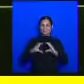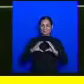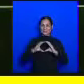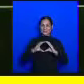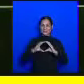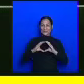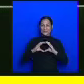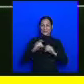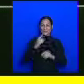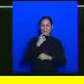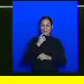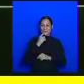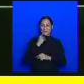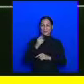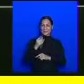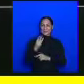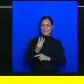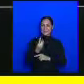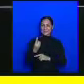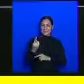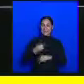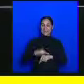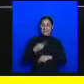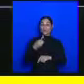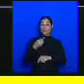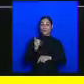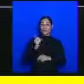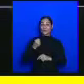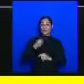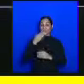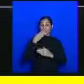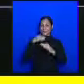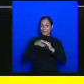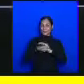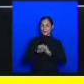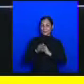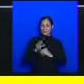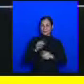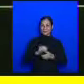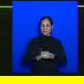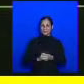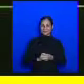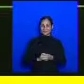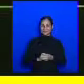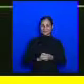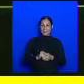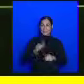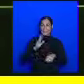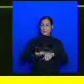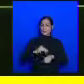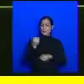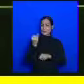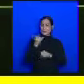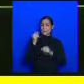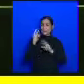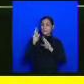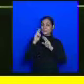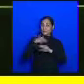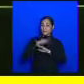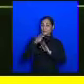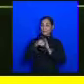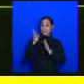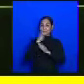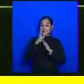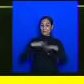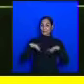31 bola vermelha agora a última dezena da Timemania vale a torcida em todo